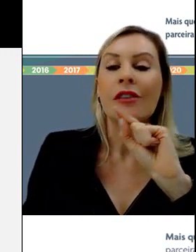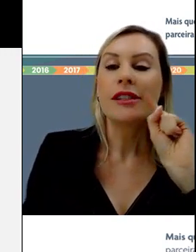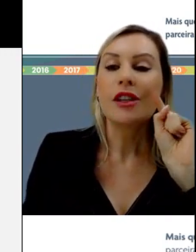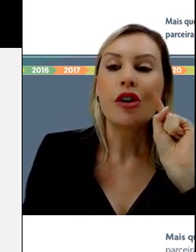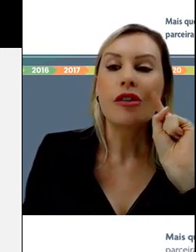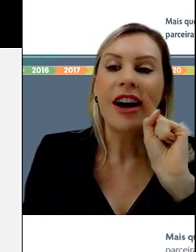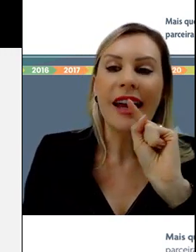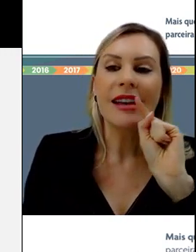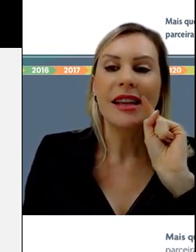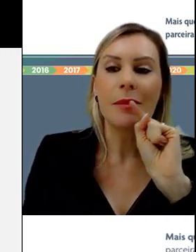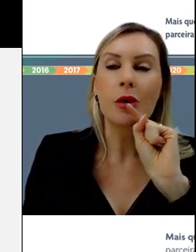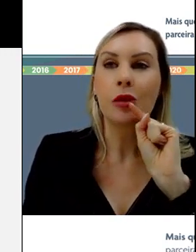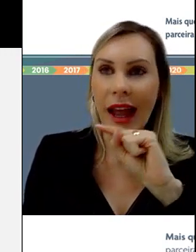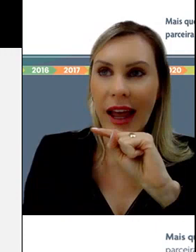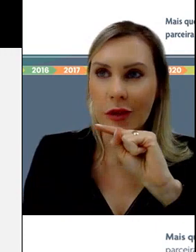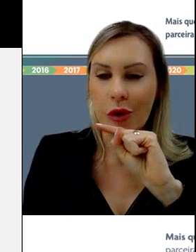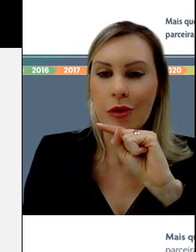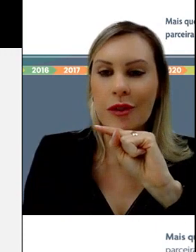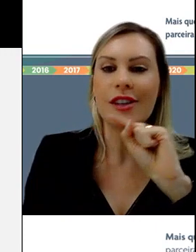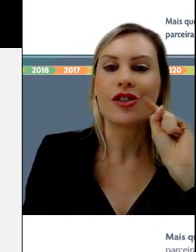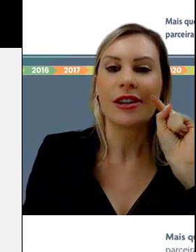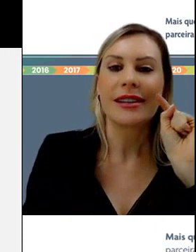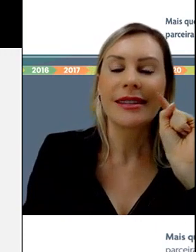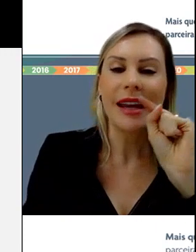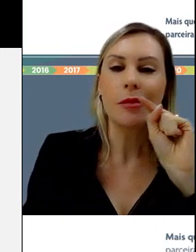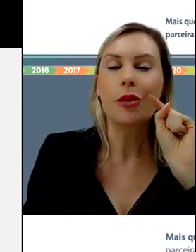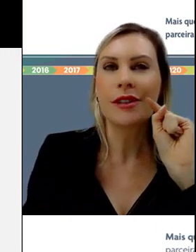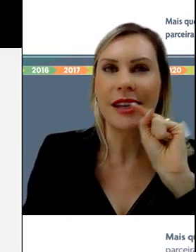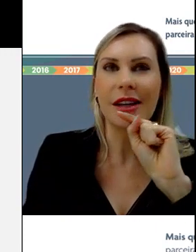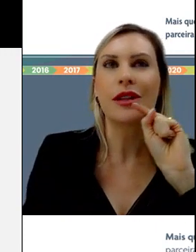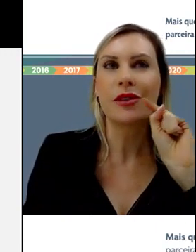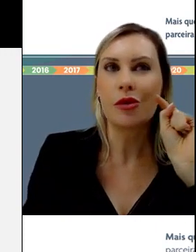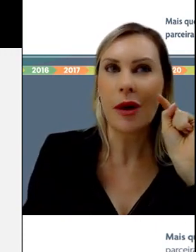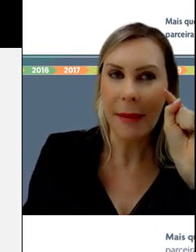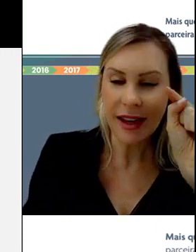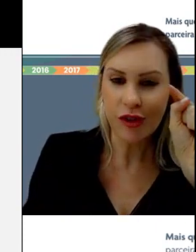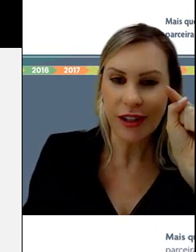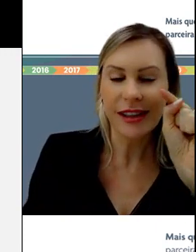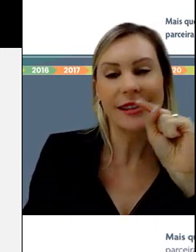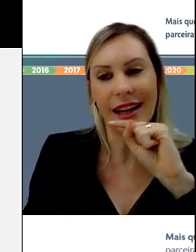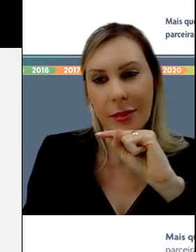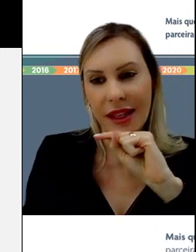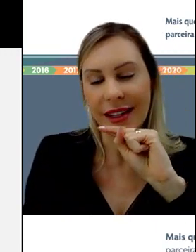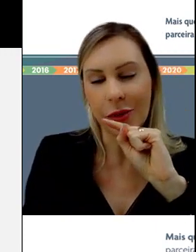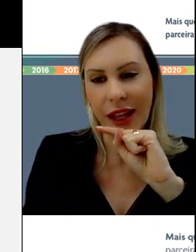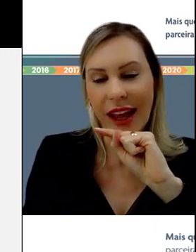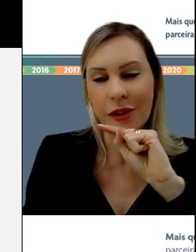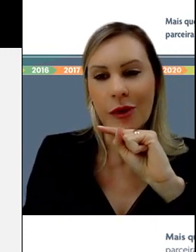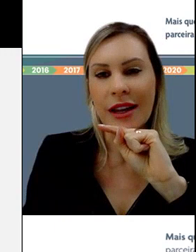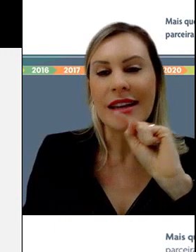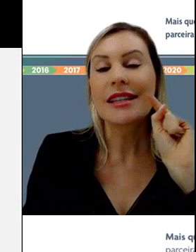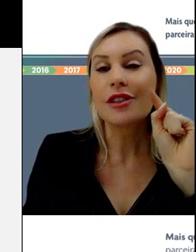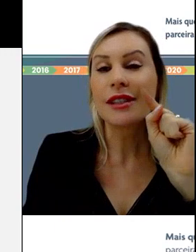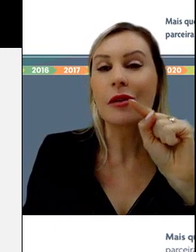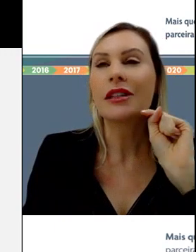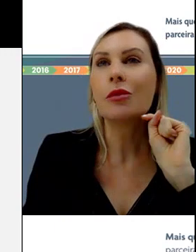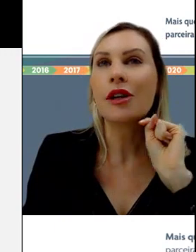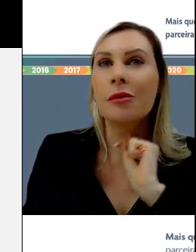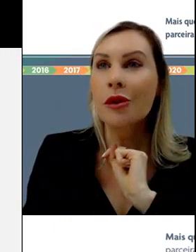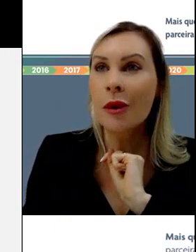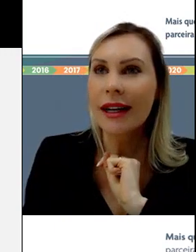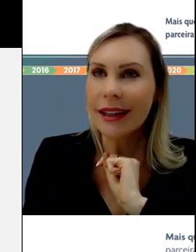né? Você só vai receber o teto, ou seja, 100% da sua média, que está limitada ao teto, se